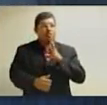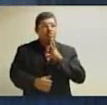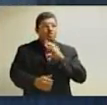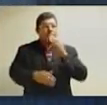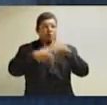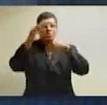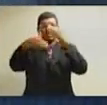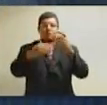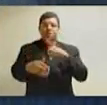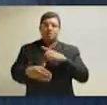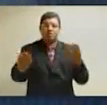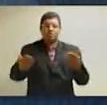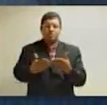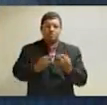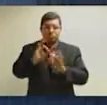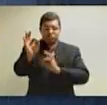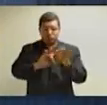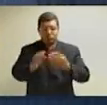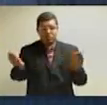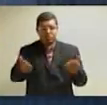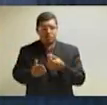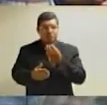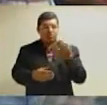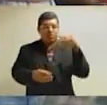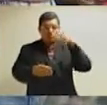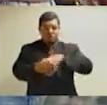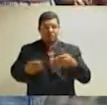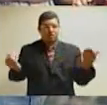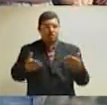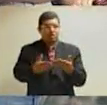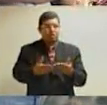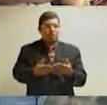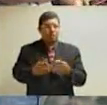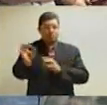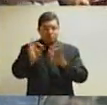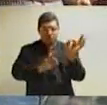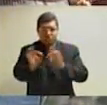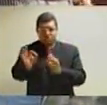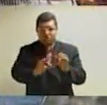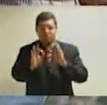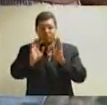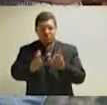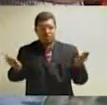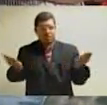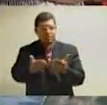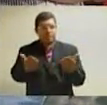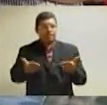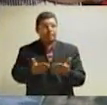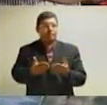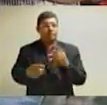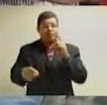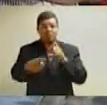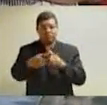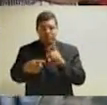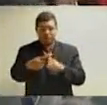os avanços que existem no plano. E votaremos para que o plano seja aprovado.